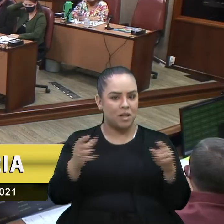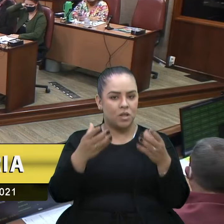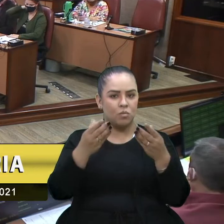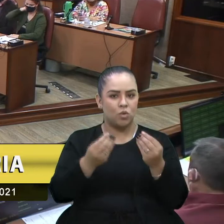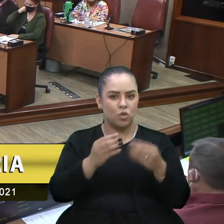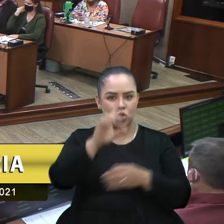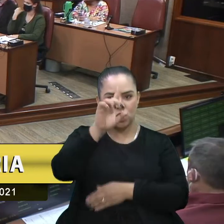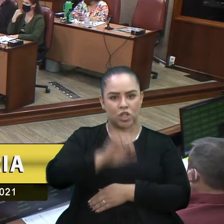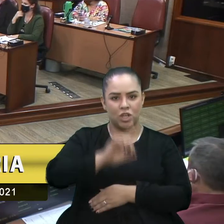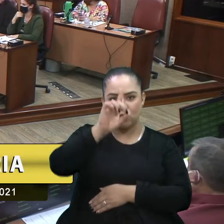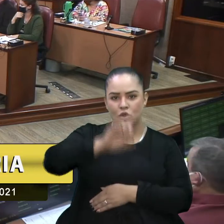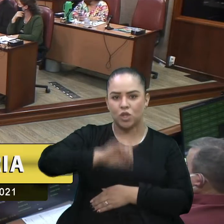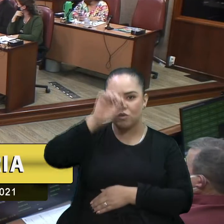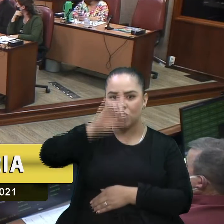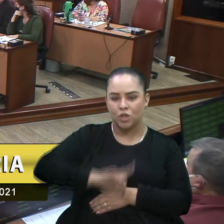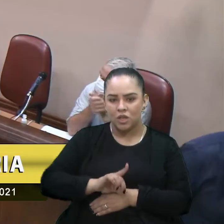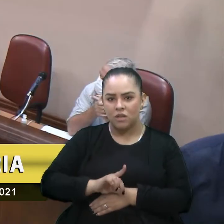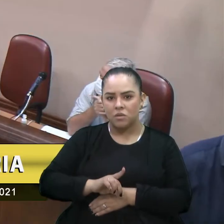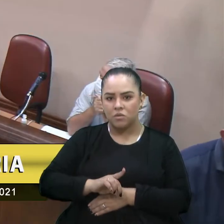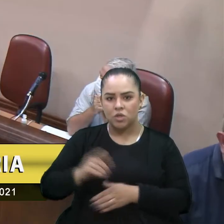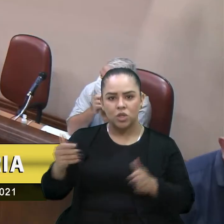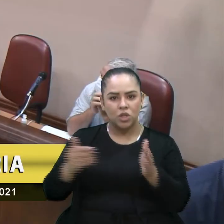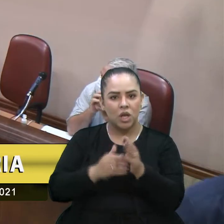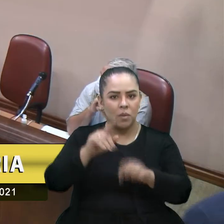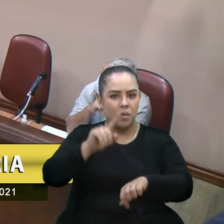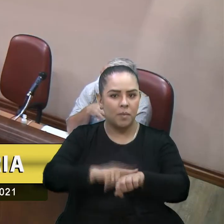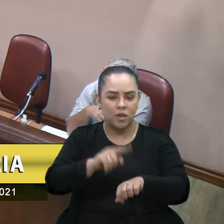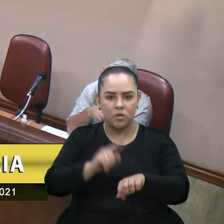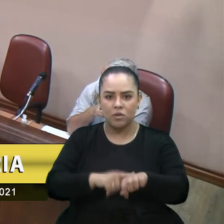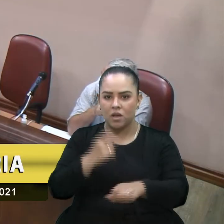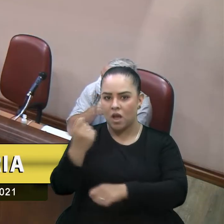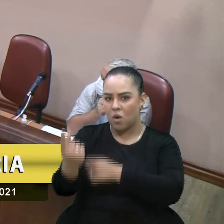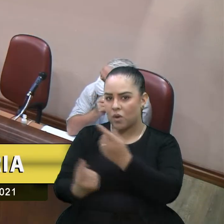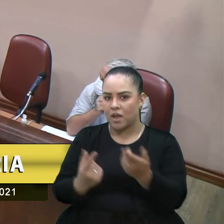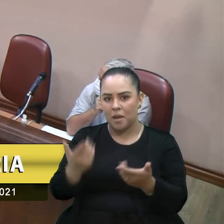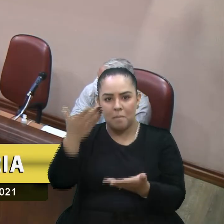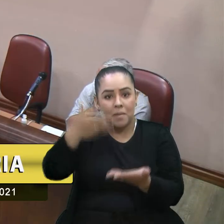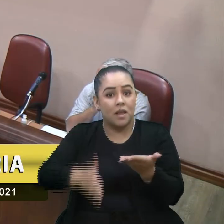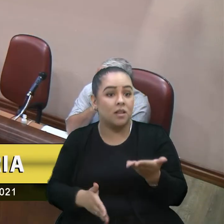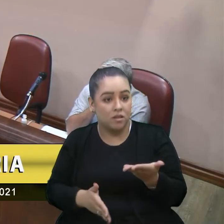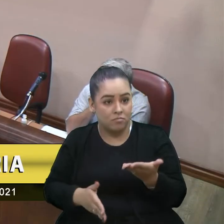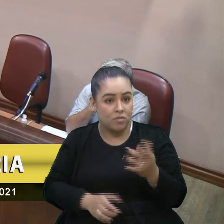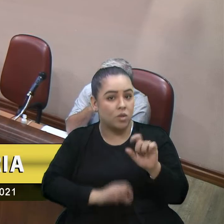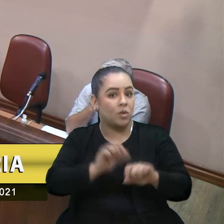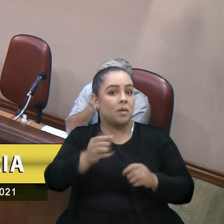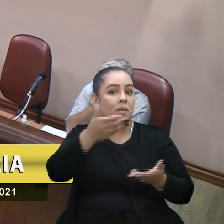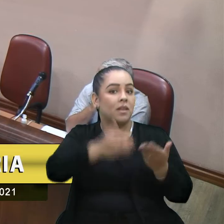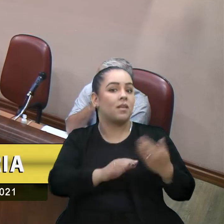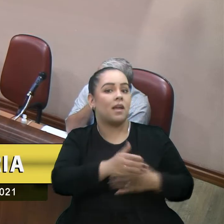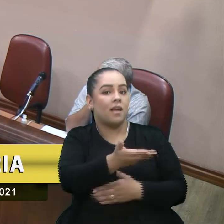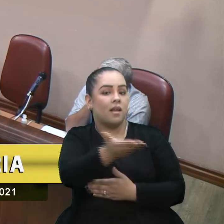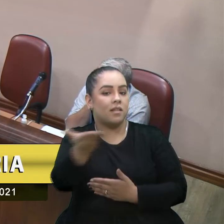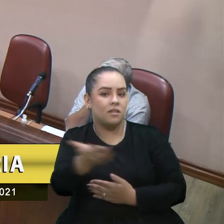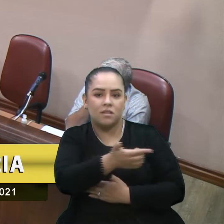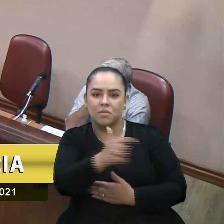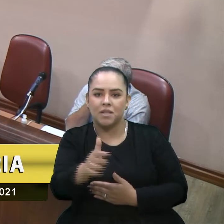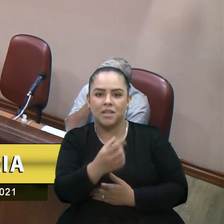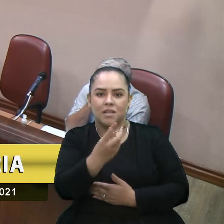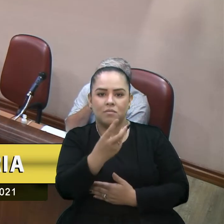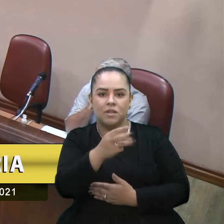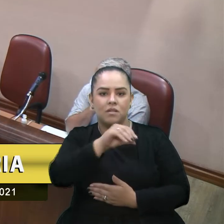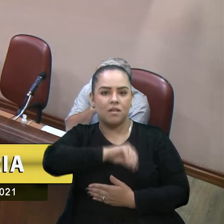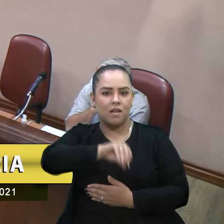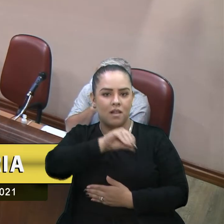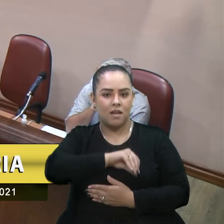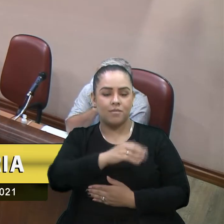direitos adquiridos que chega num ponto que alguém está perdendo. E quem vai perder serão eles agora que não vão receber 13º,